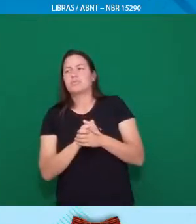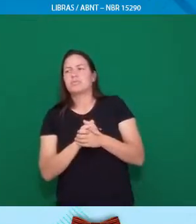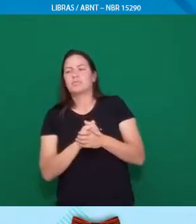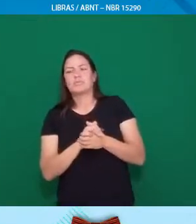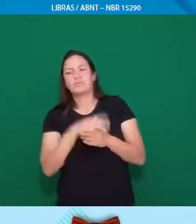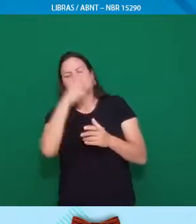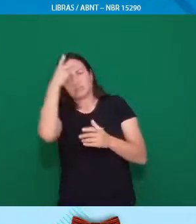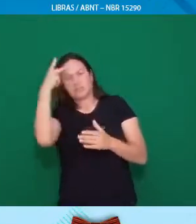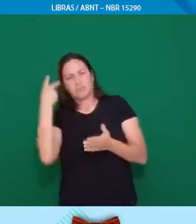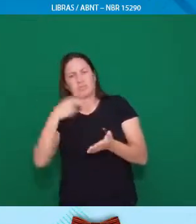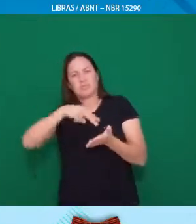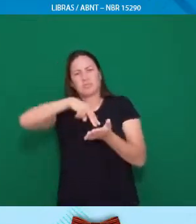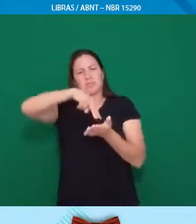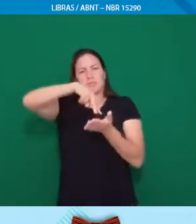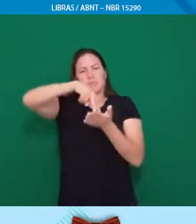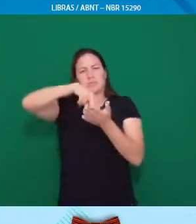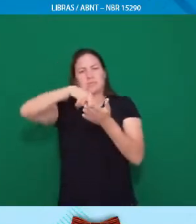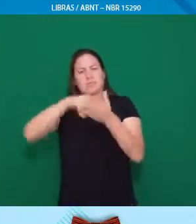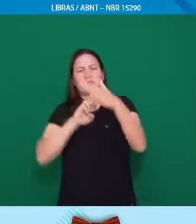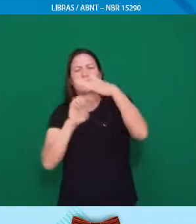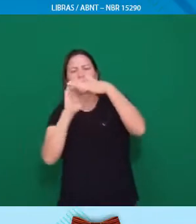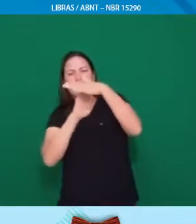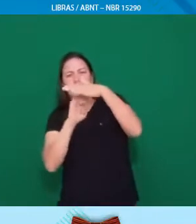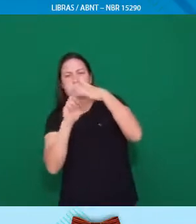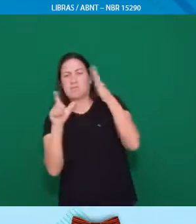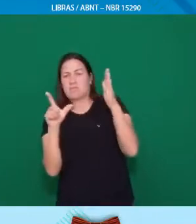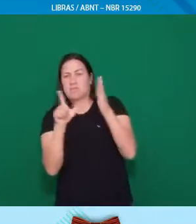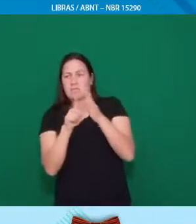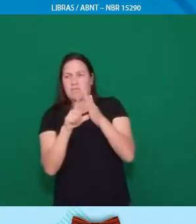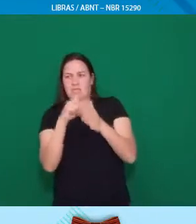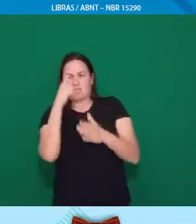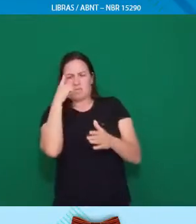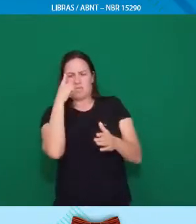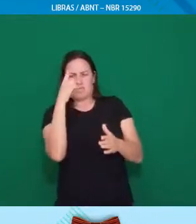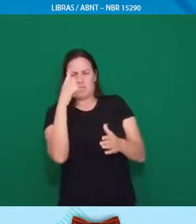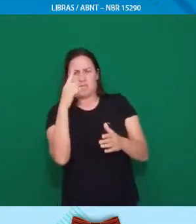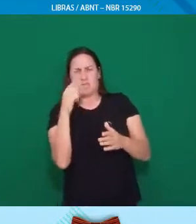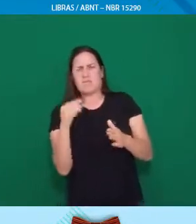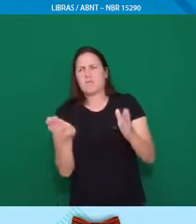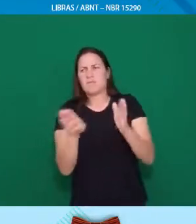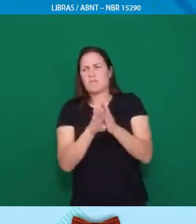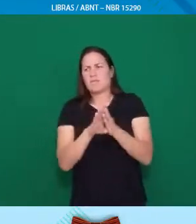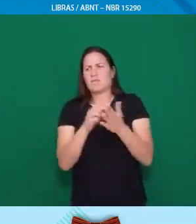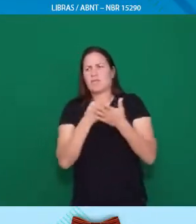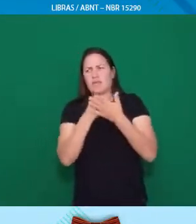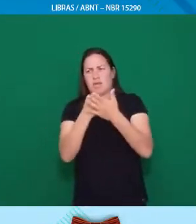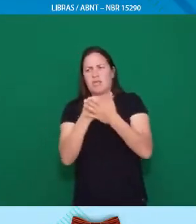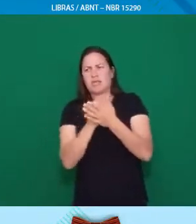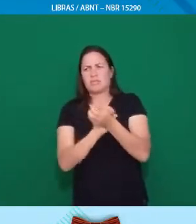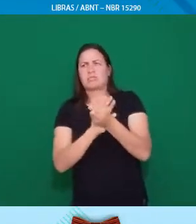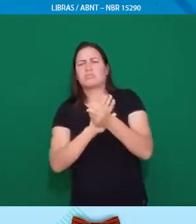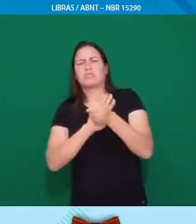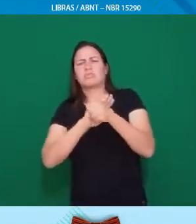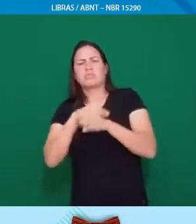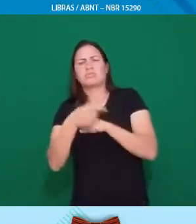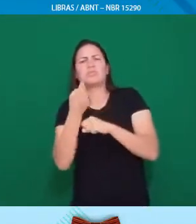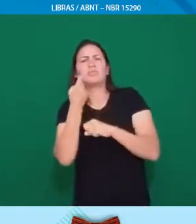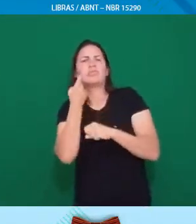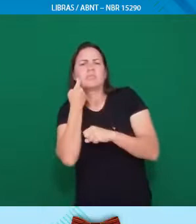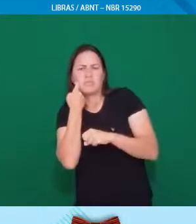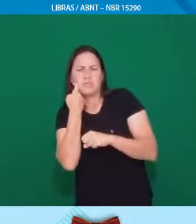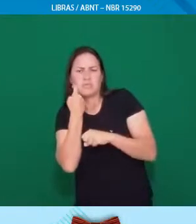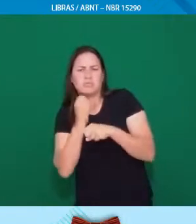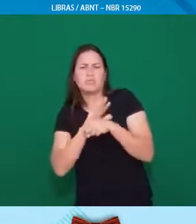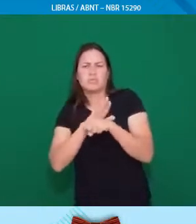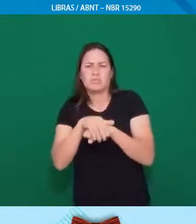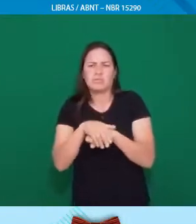as pessoas levantam empresários que não preciso disso os empresários que vem servir a janta na sexta-feira